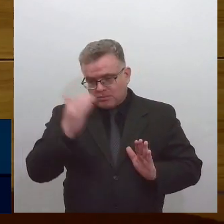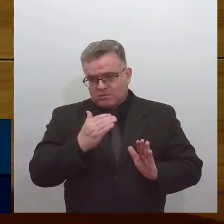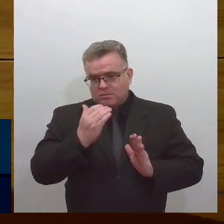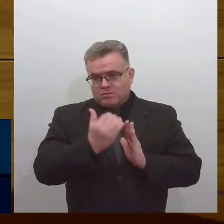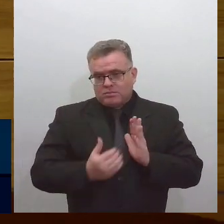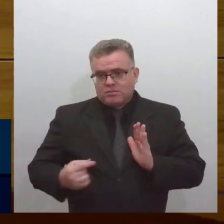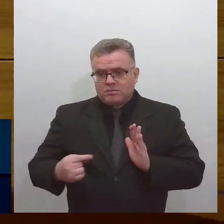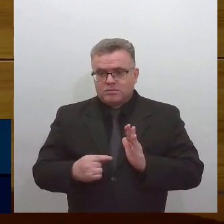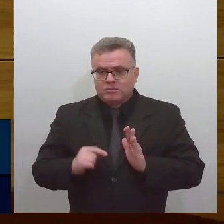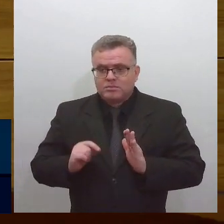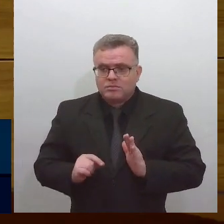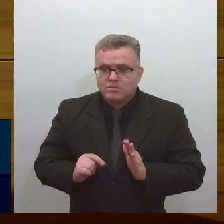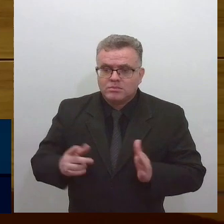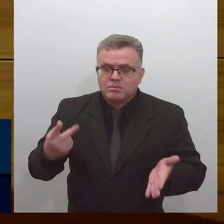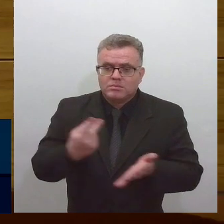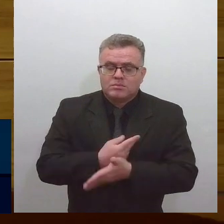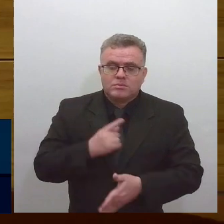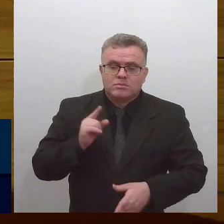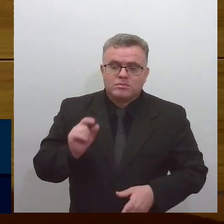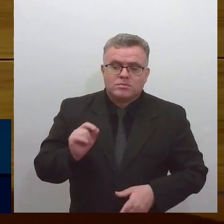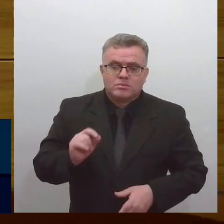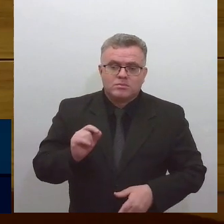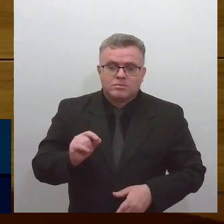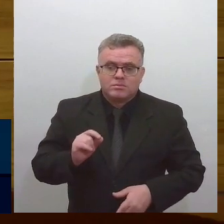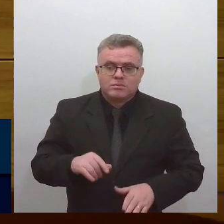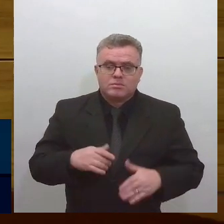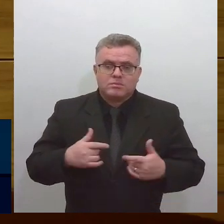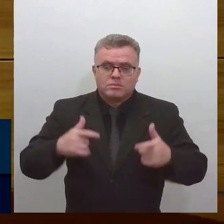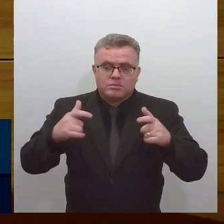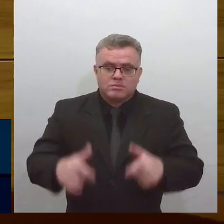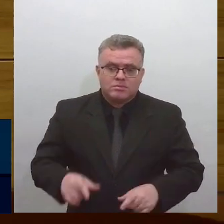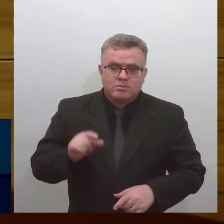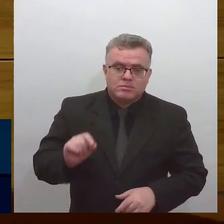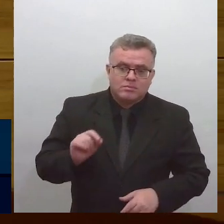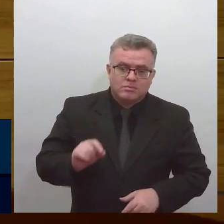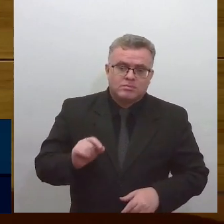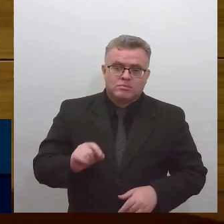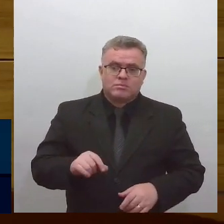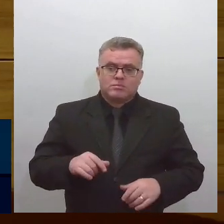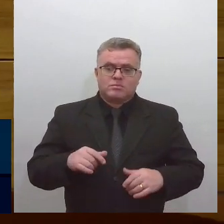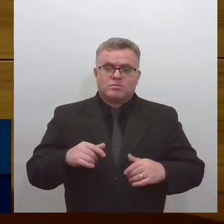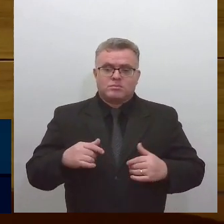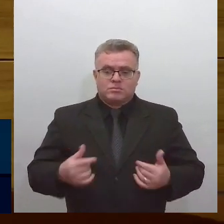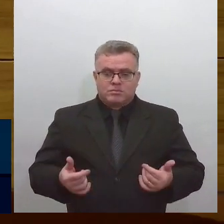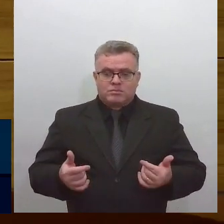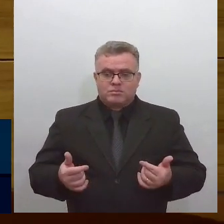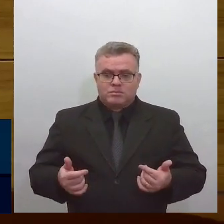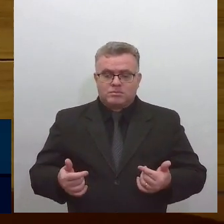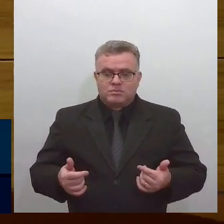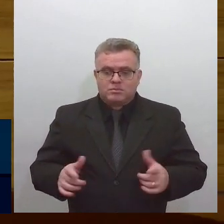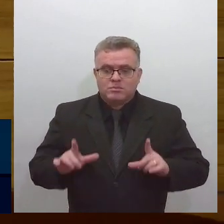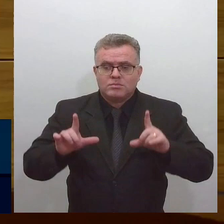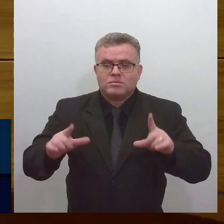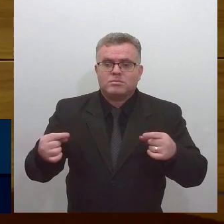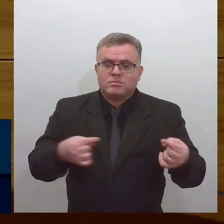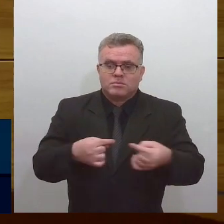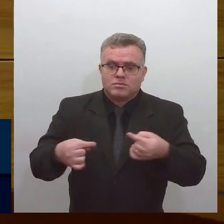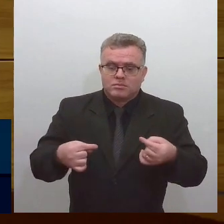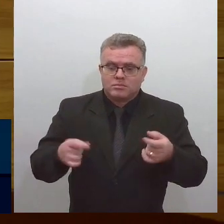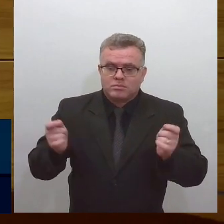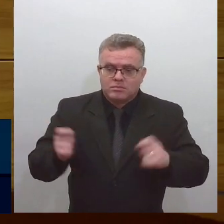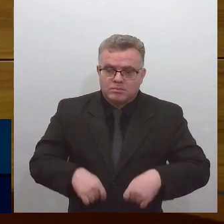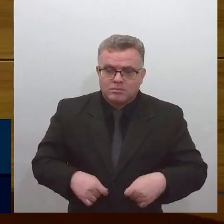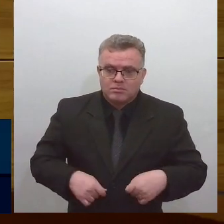aconteceu ali foi que a empresa contratada ela apesar de ter instalado as defensas metálicas Apesar dela ter eh